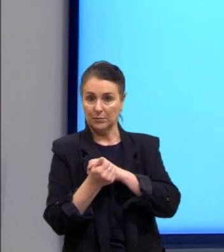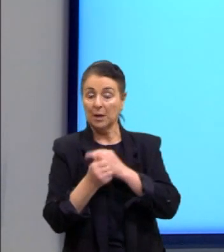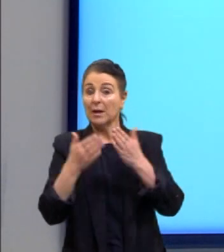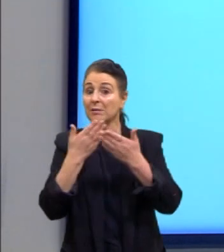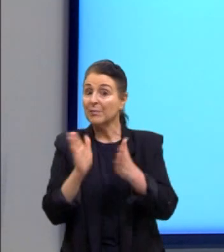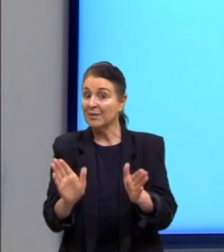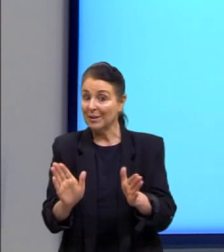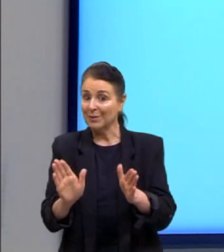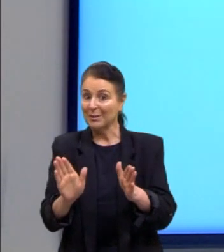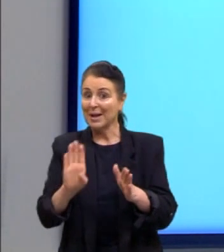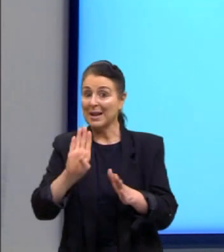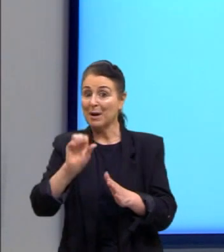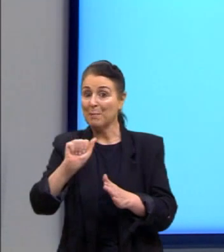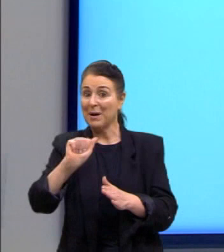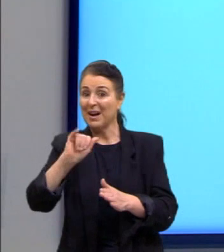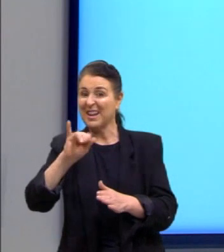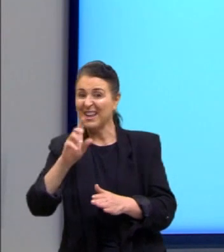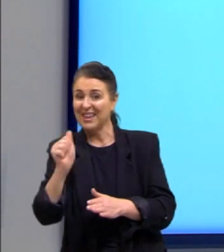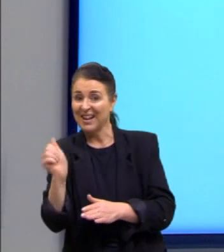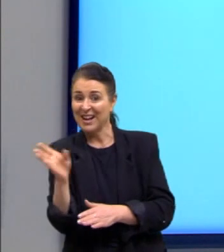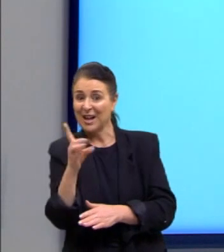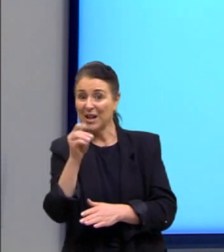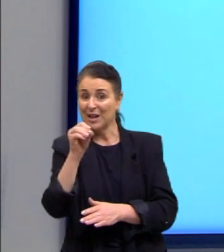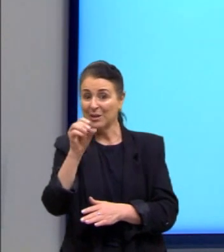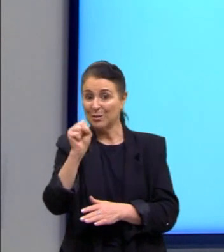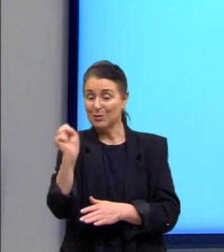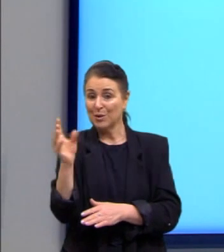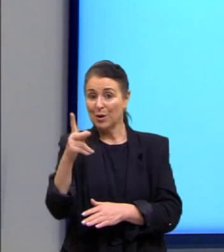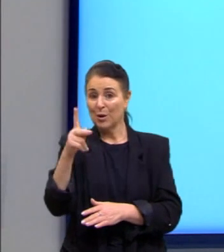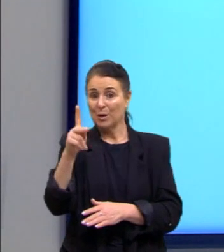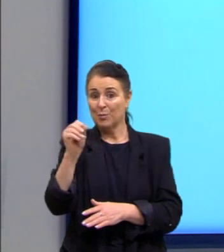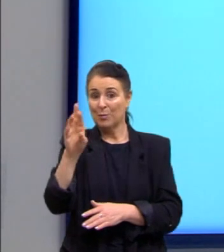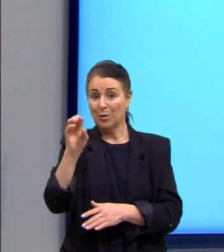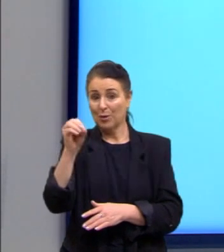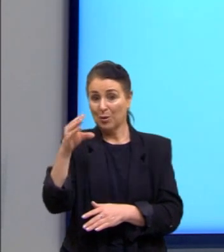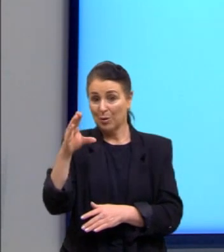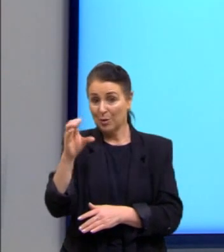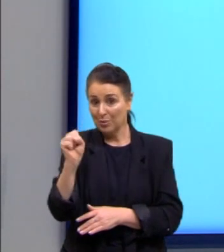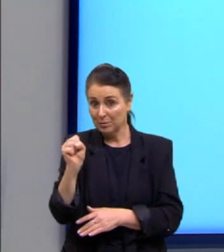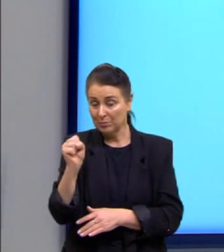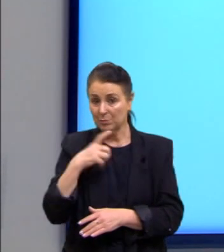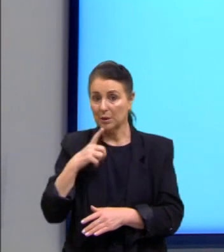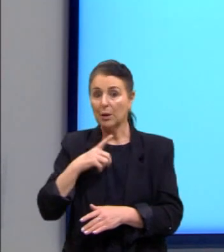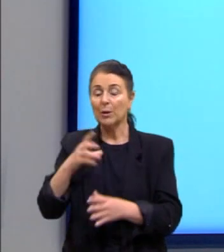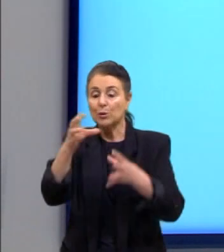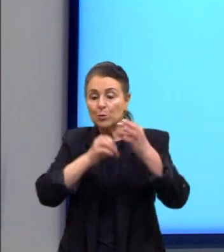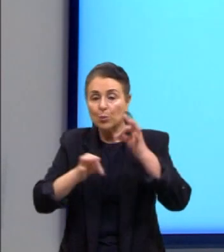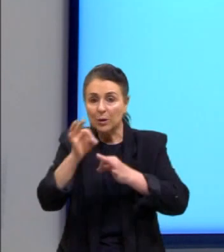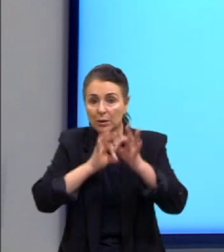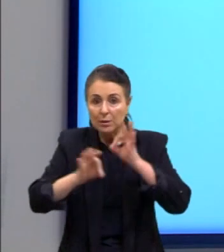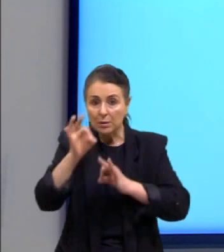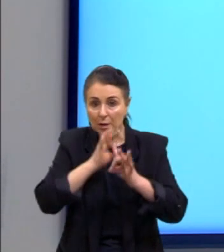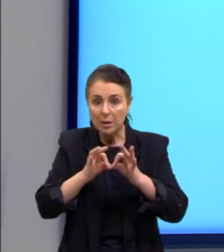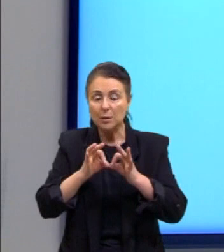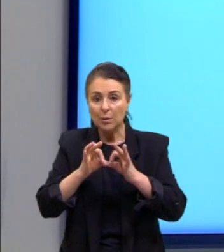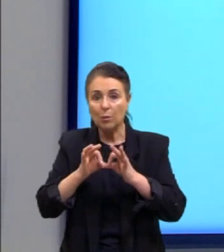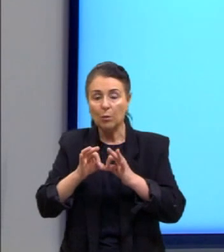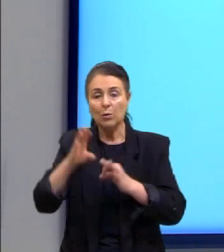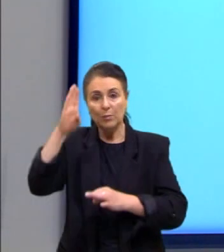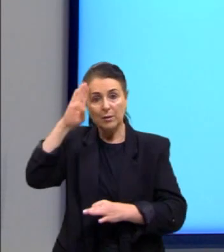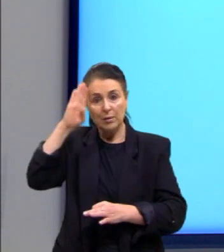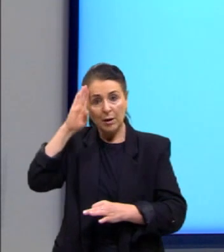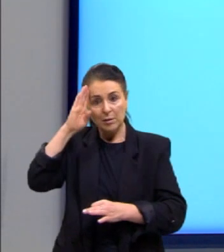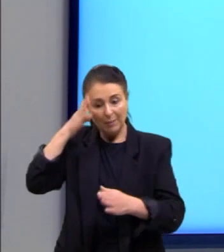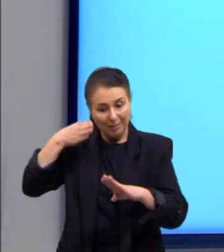em 61 os Estados Unidos organiza uma tropa militar para tentar tomar Cuba Então essa questão aí essa opção